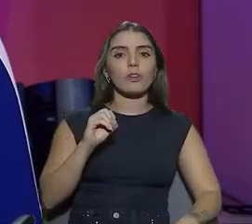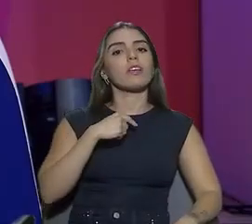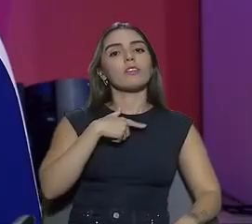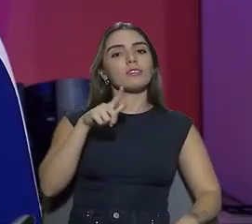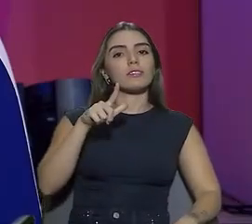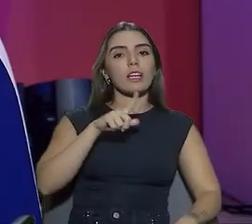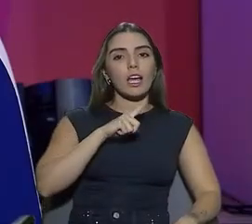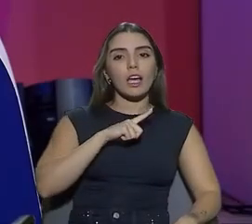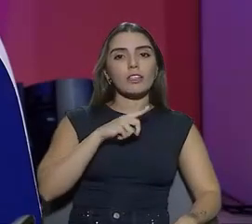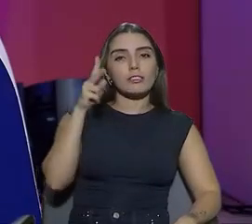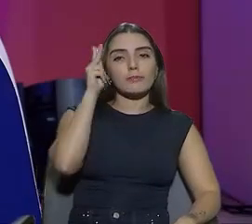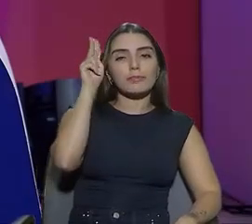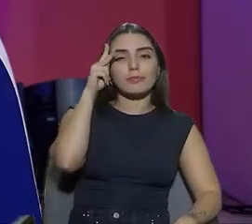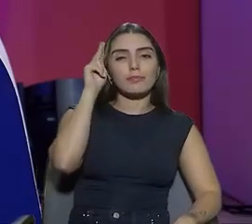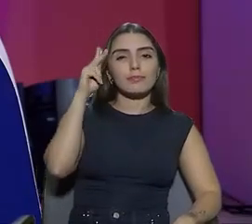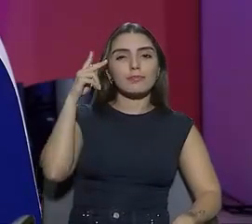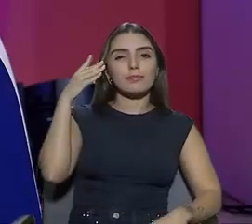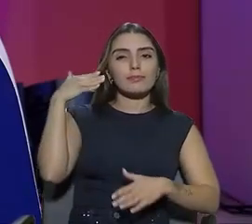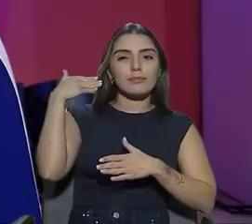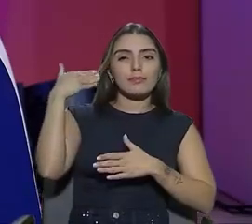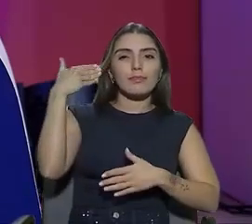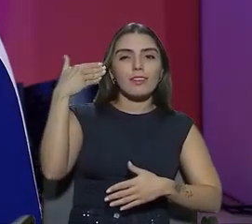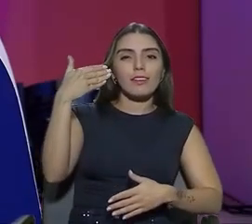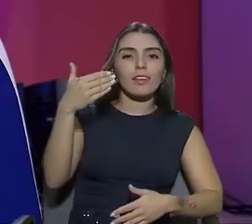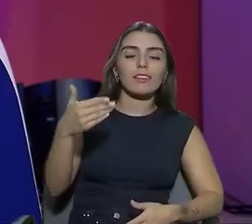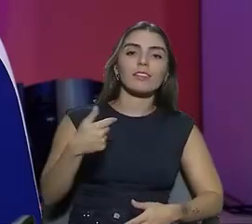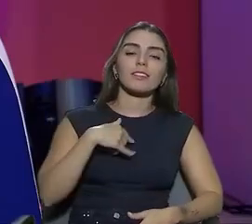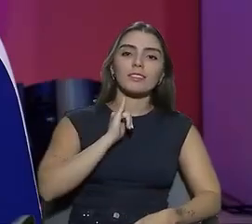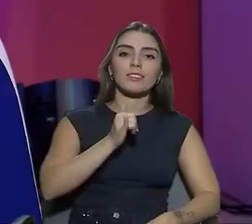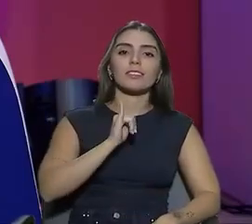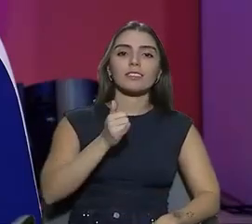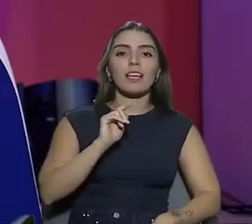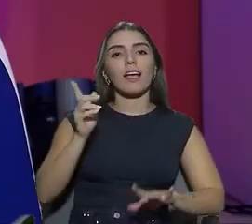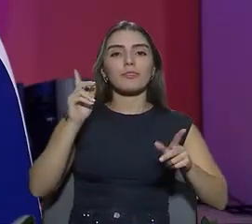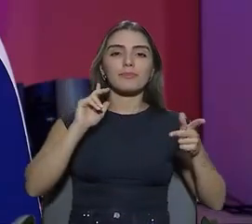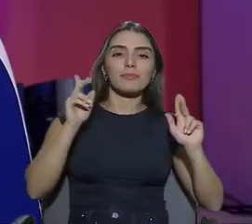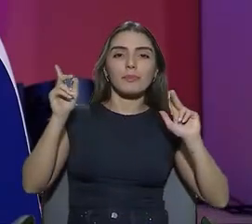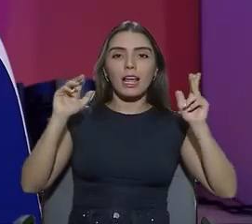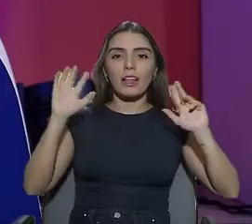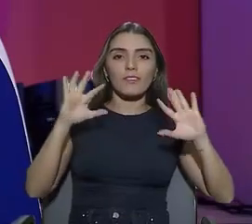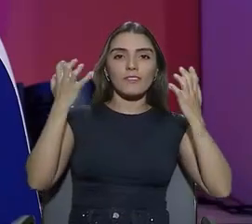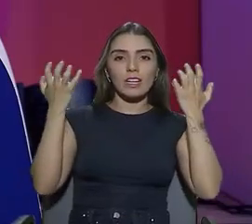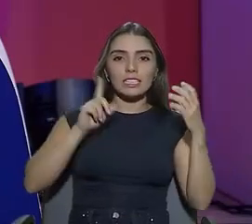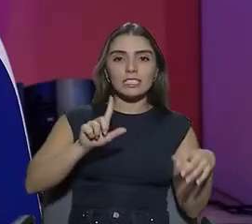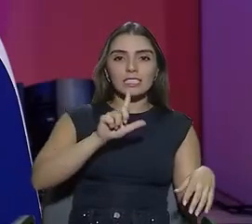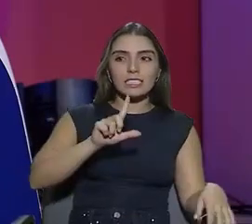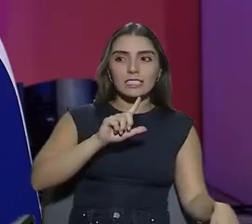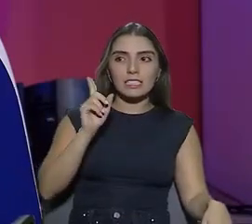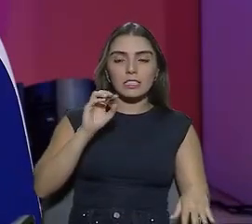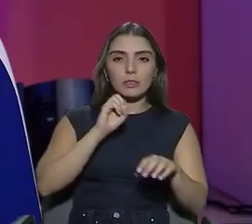ele fez a balada literária na época da pandemia, e era tipo um evento que durou mais ou menos umas 3 horas